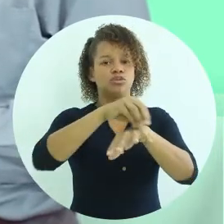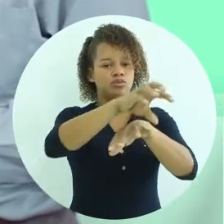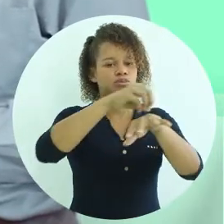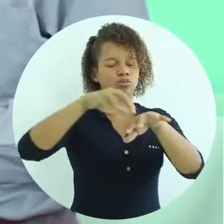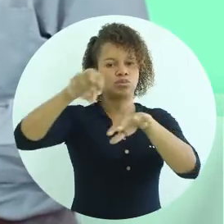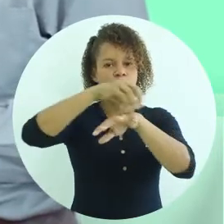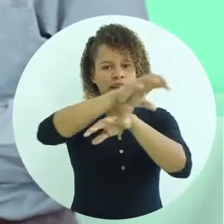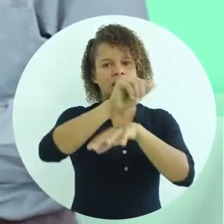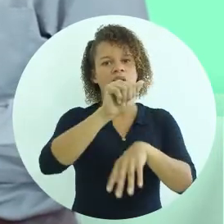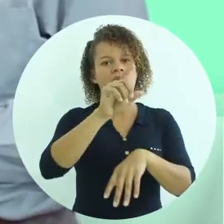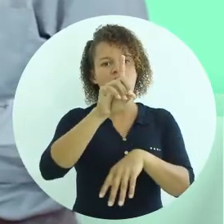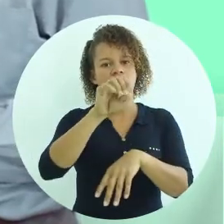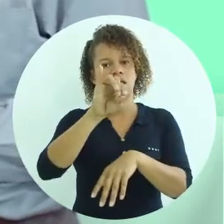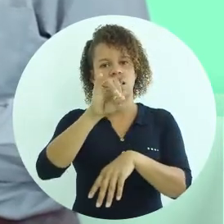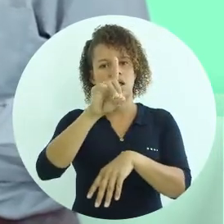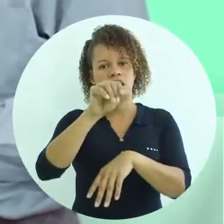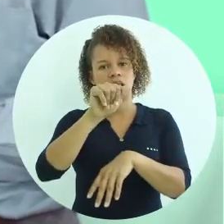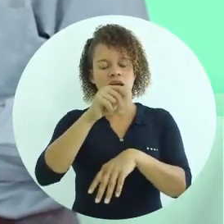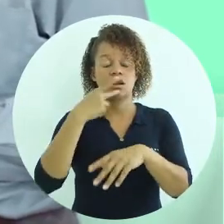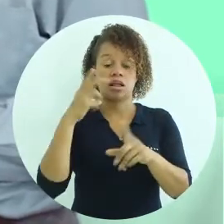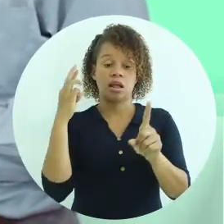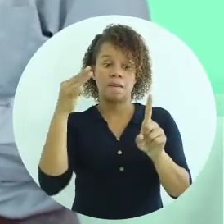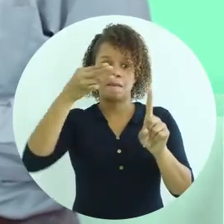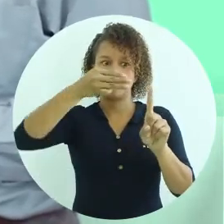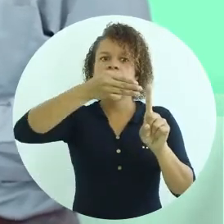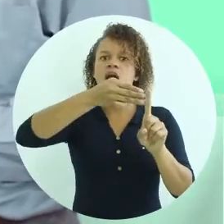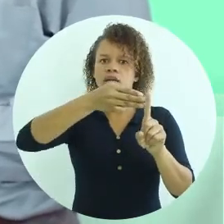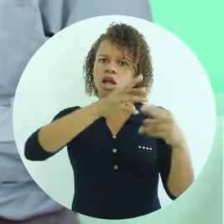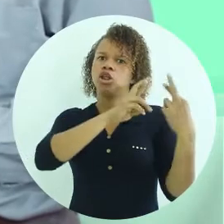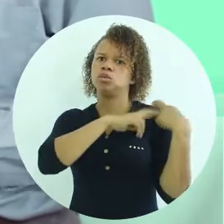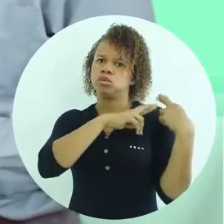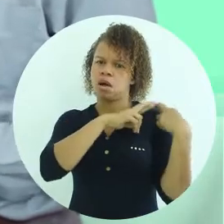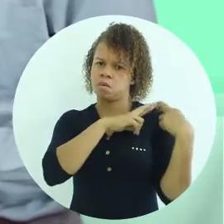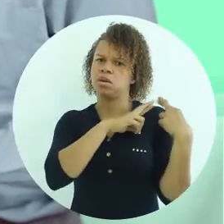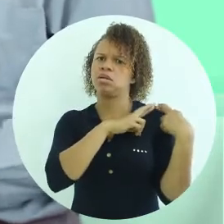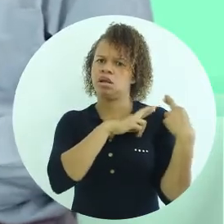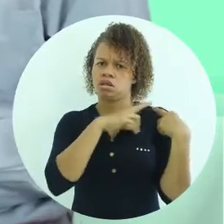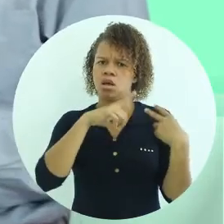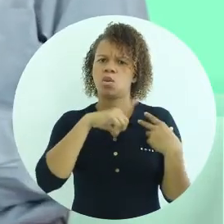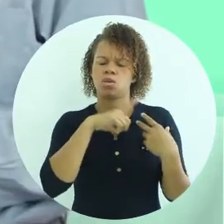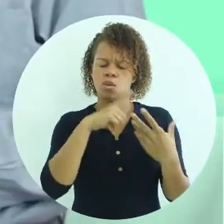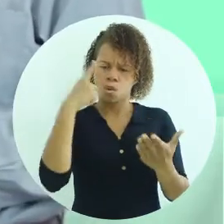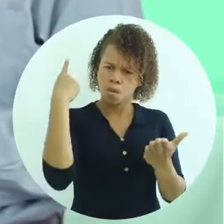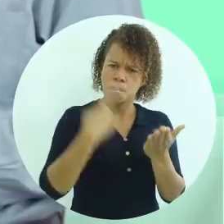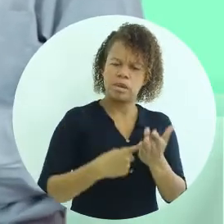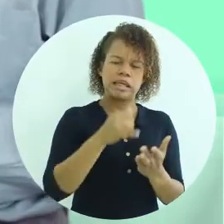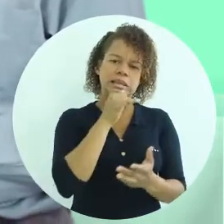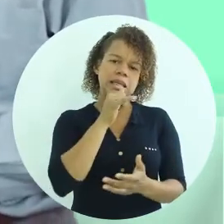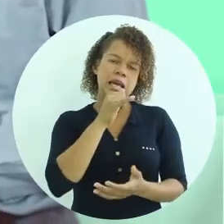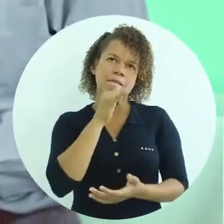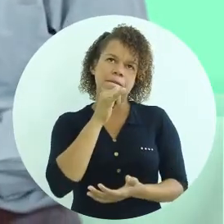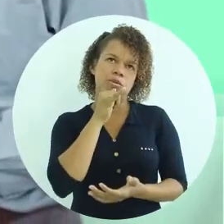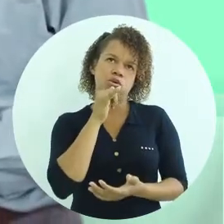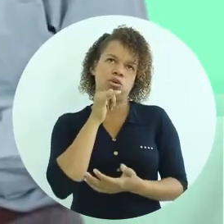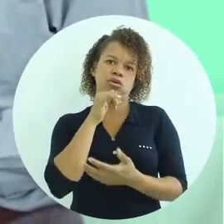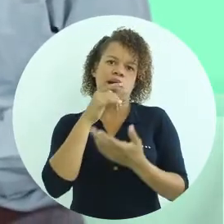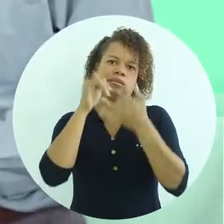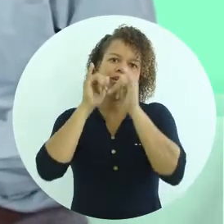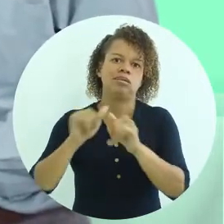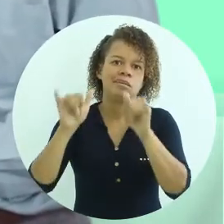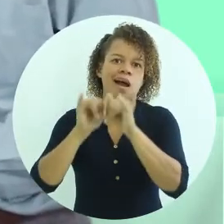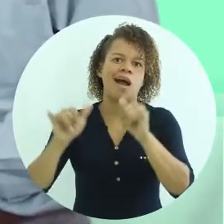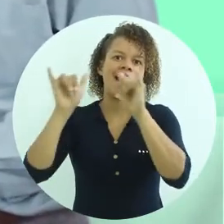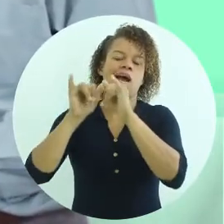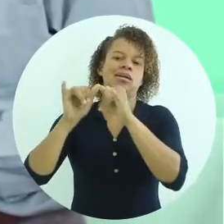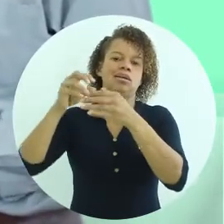parte comercial, ela envolve metas e responsabilidades que eu tenho que cumprir, por exemplo, na parte de